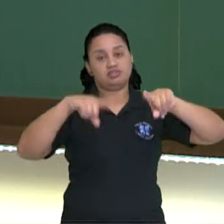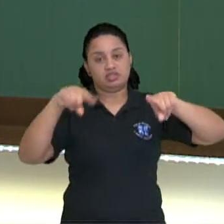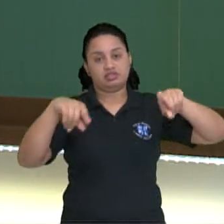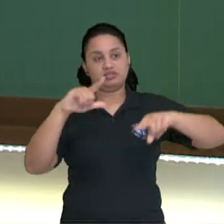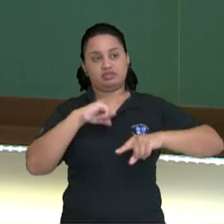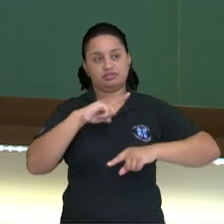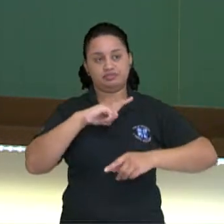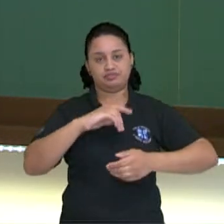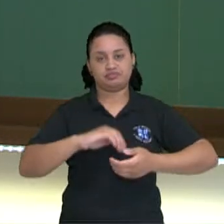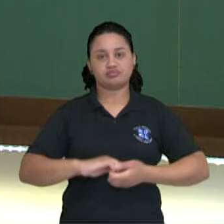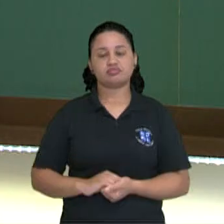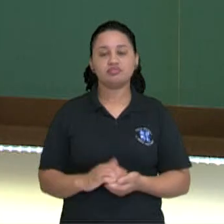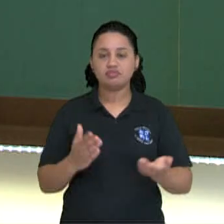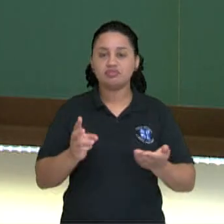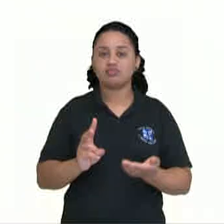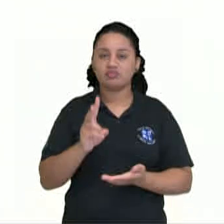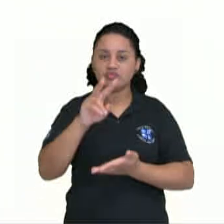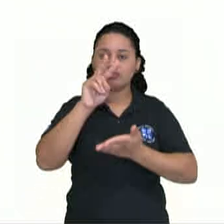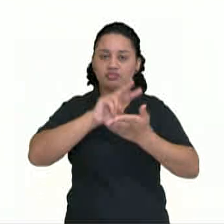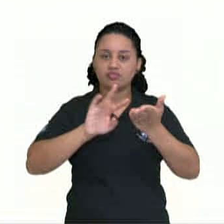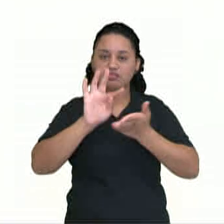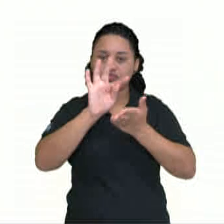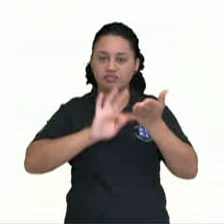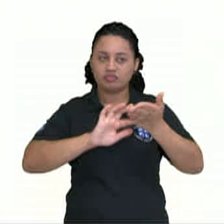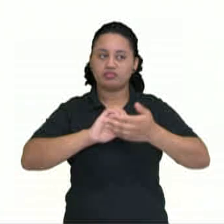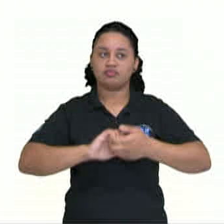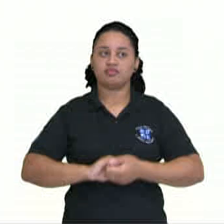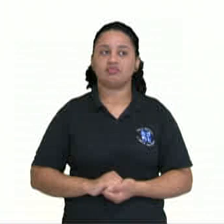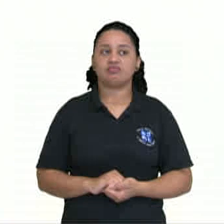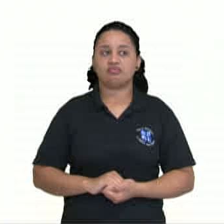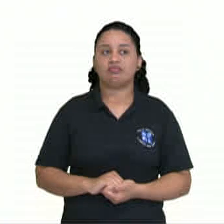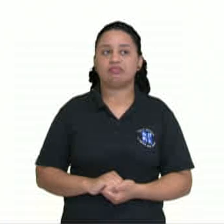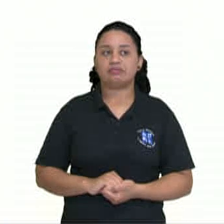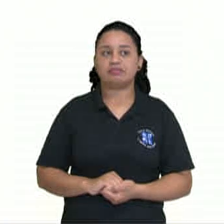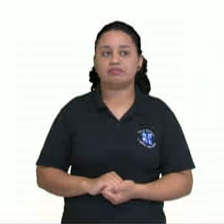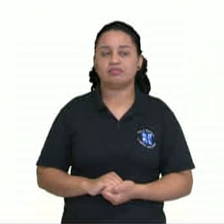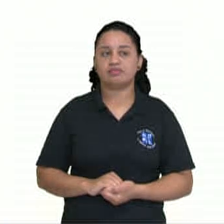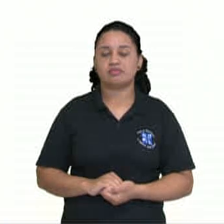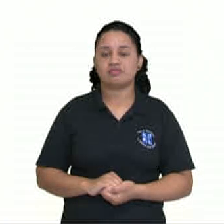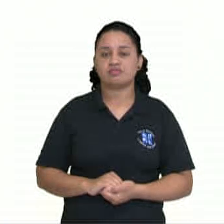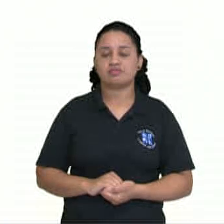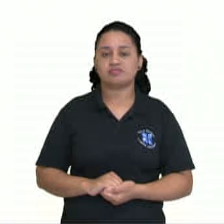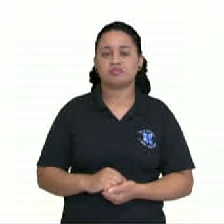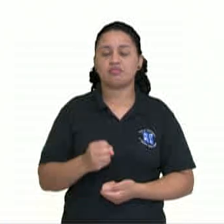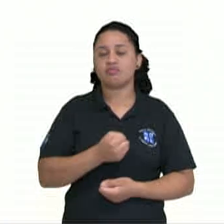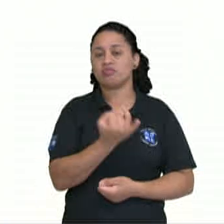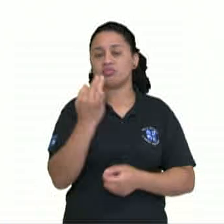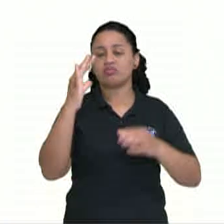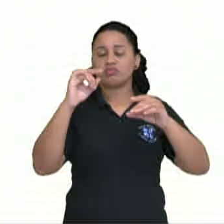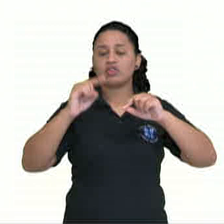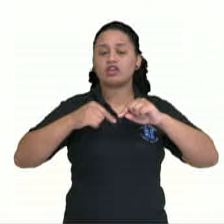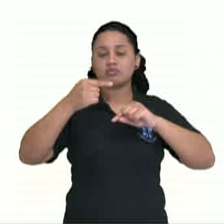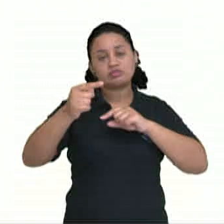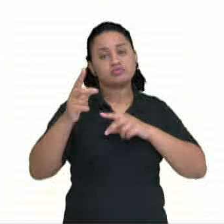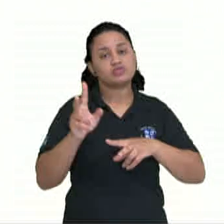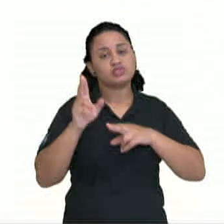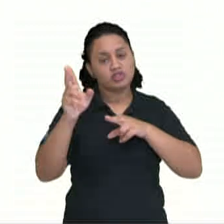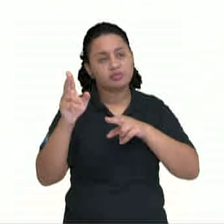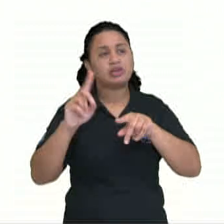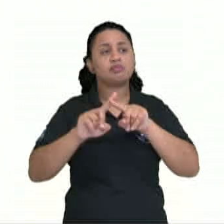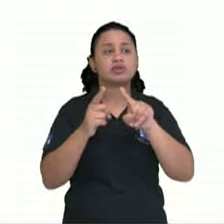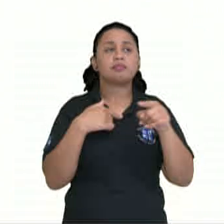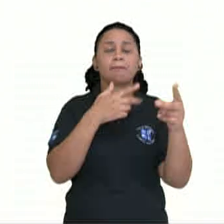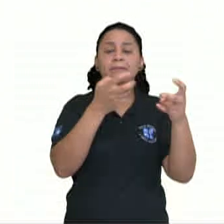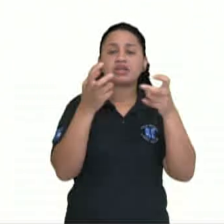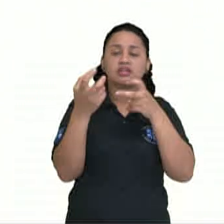variações. Continuando a leitura, acompanhe. Dormiu depois algumas noites, ladrando a lua pela